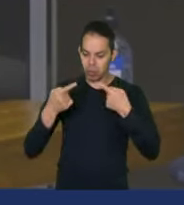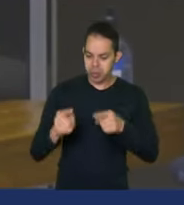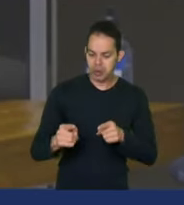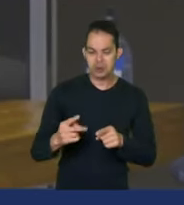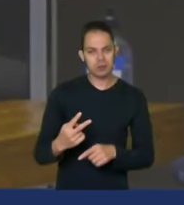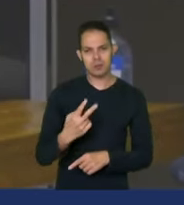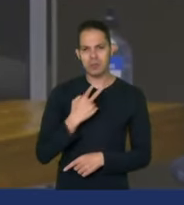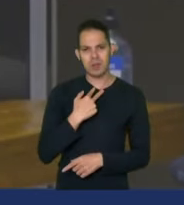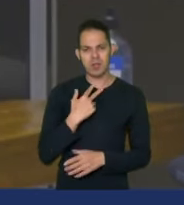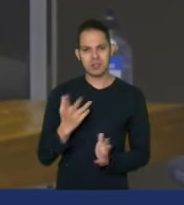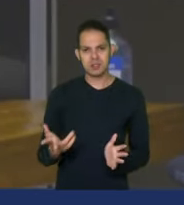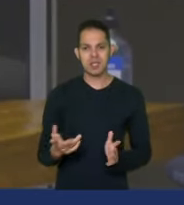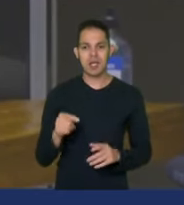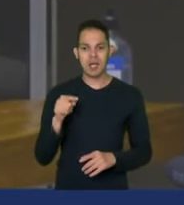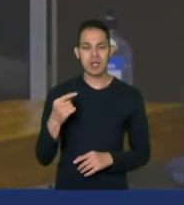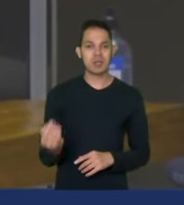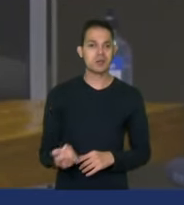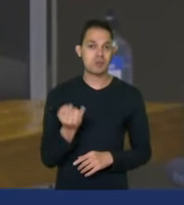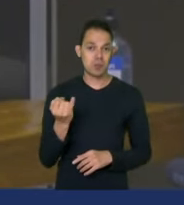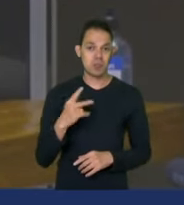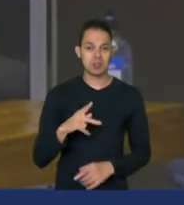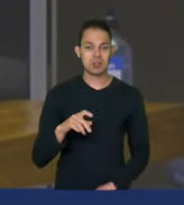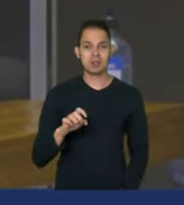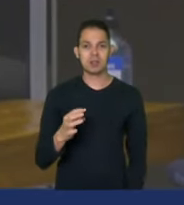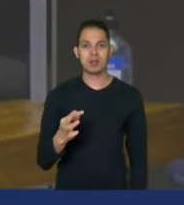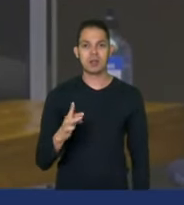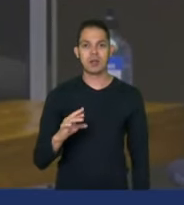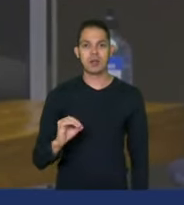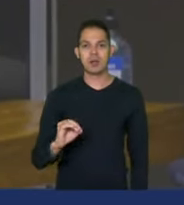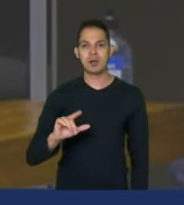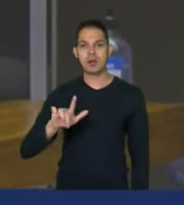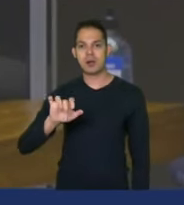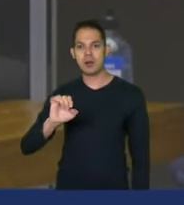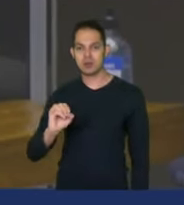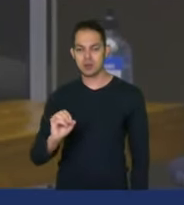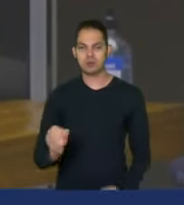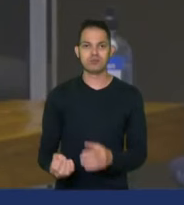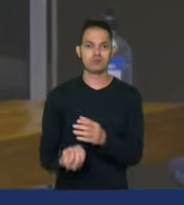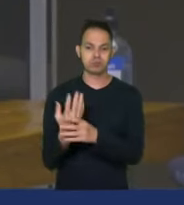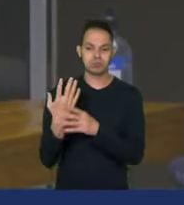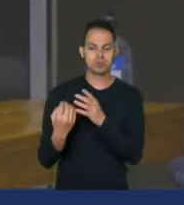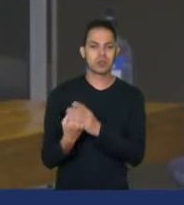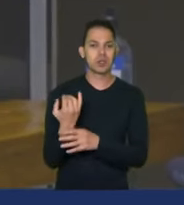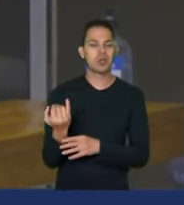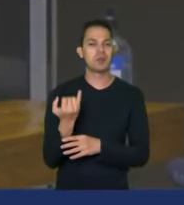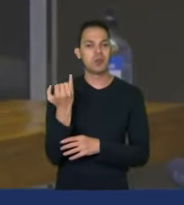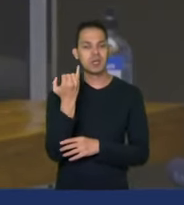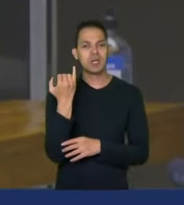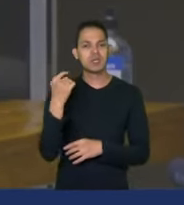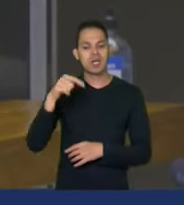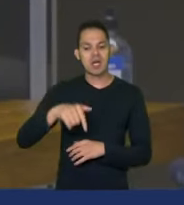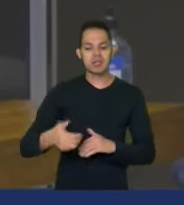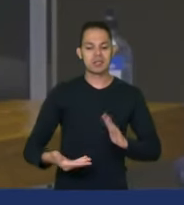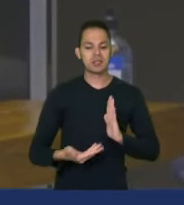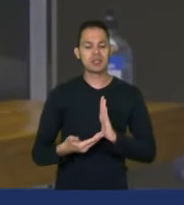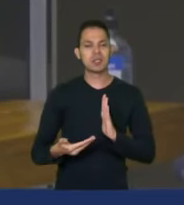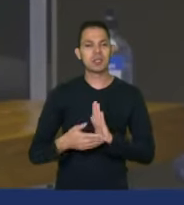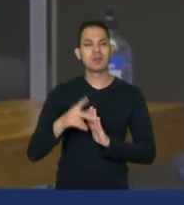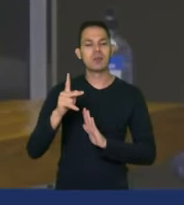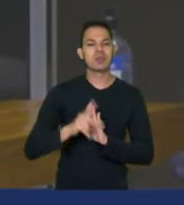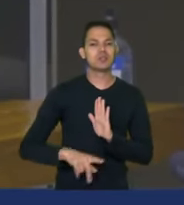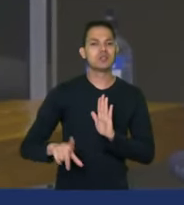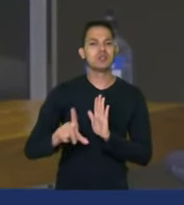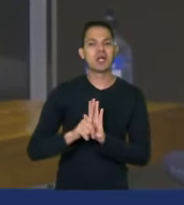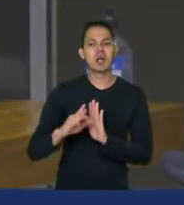do petróleo, mas nós temos que pensar quais são as saídas para esse parlamento, quais são os projetos de lei que nós precisamos de